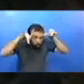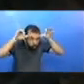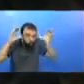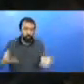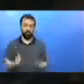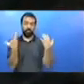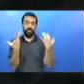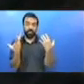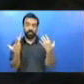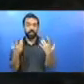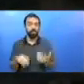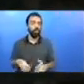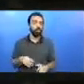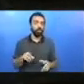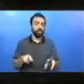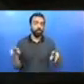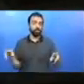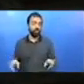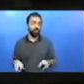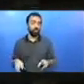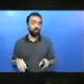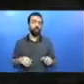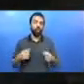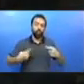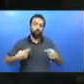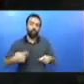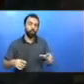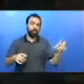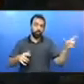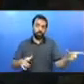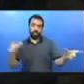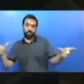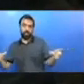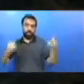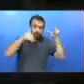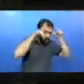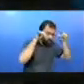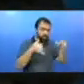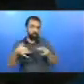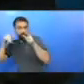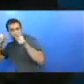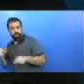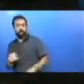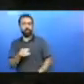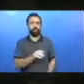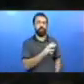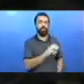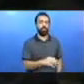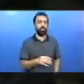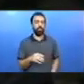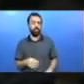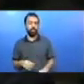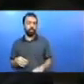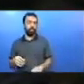de Parintins com a sua família. É a competição dos bois caprichoso e garantido. Pesquisem no seu calendário